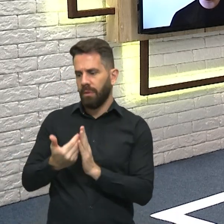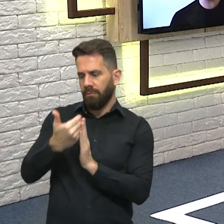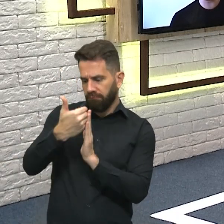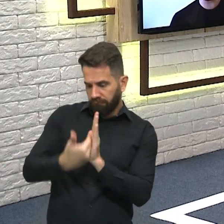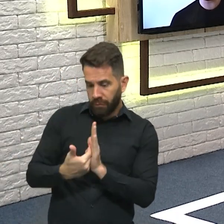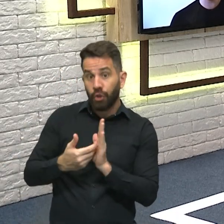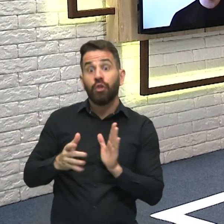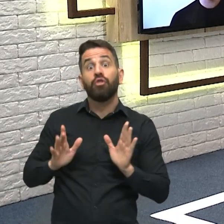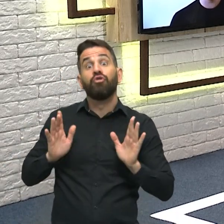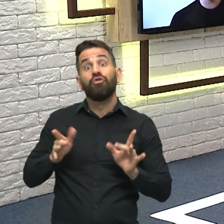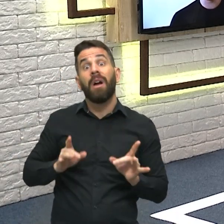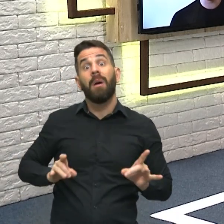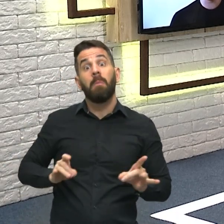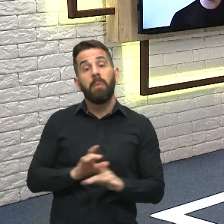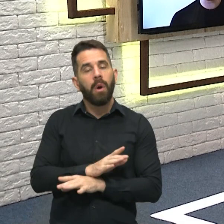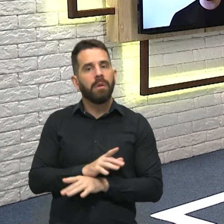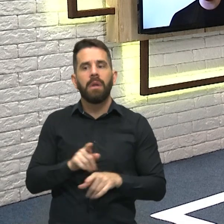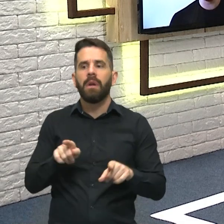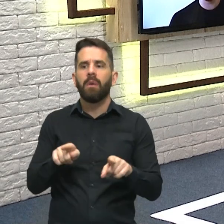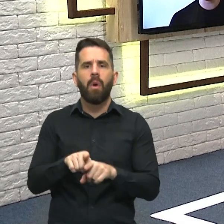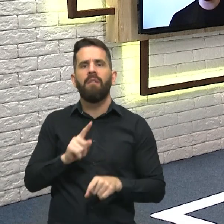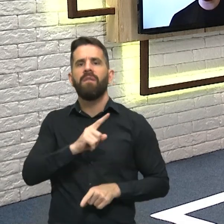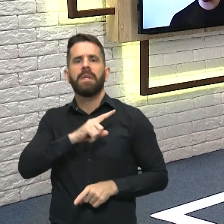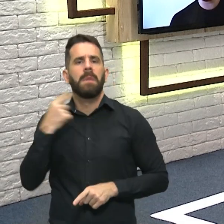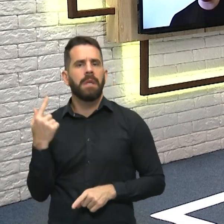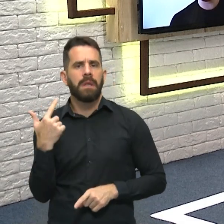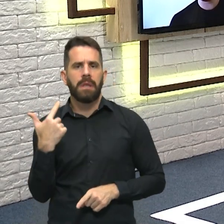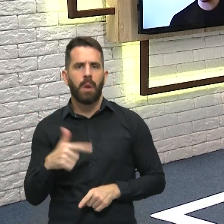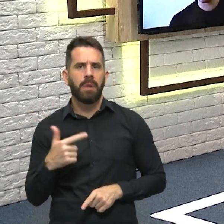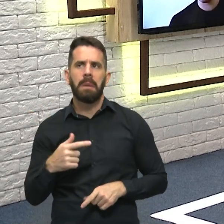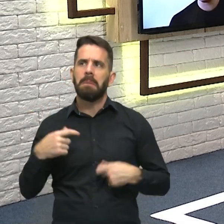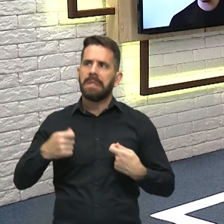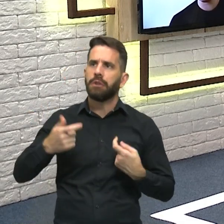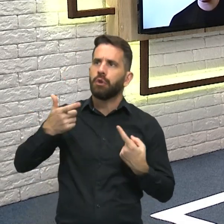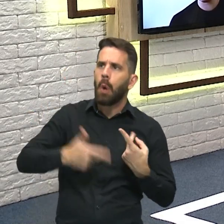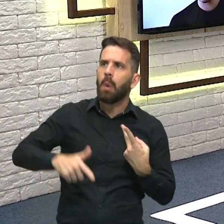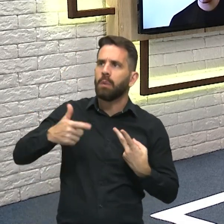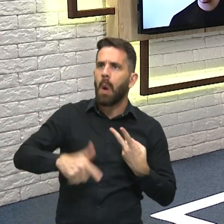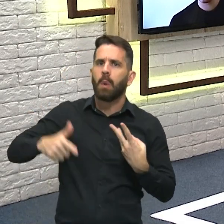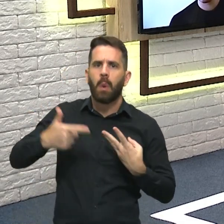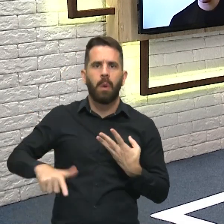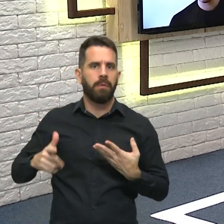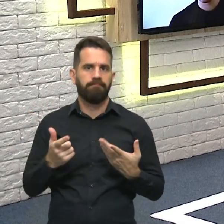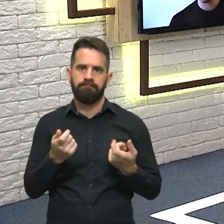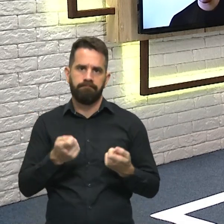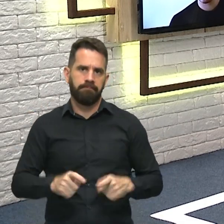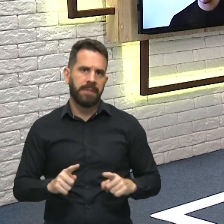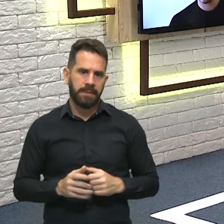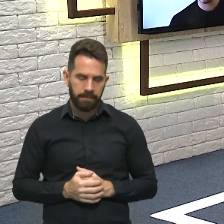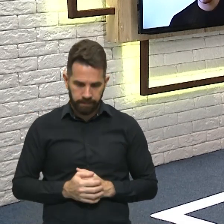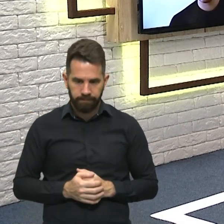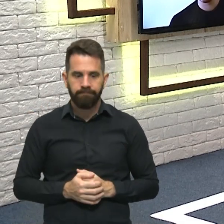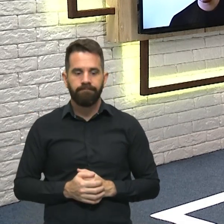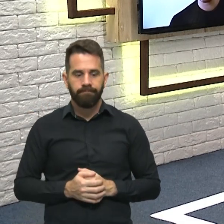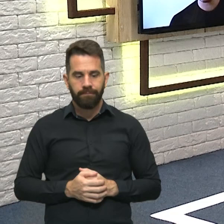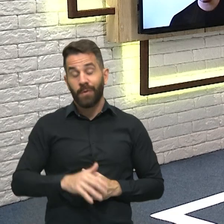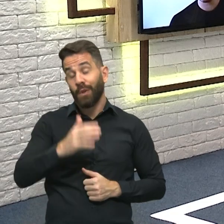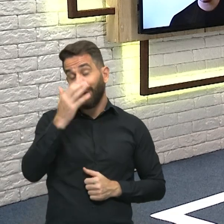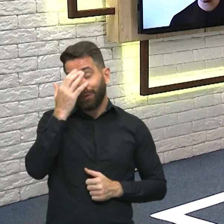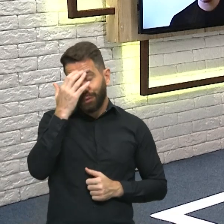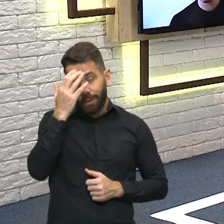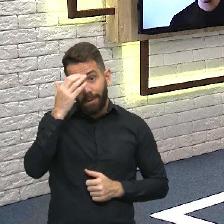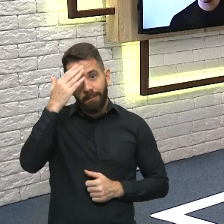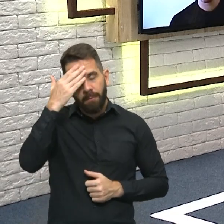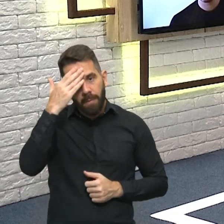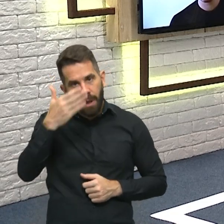mais necessário ficar renovando a cada 1 ano ou cada 6 meses. João, muito obrigado, inclusive, pela participação sua aqui com a